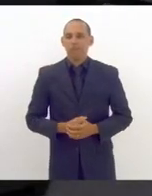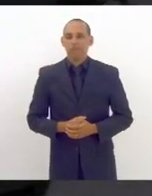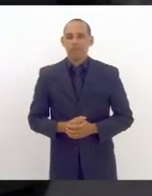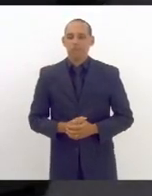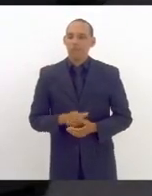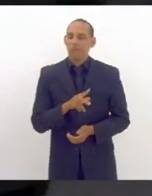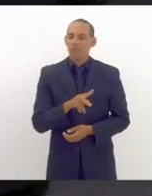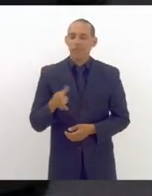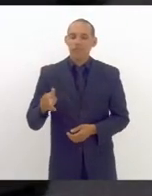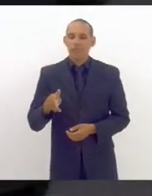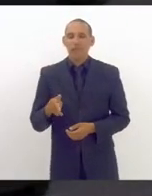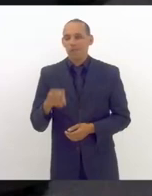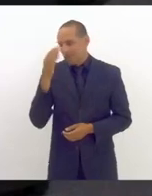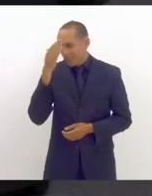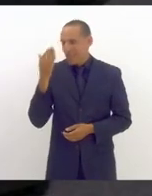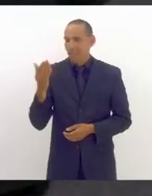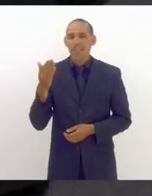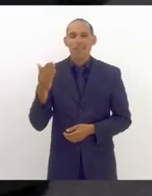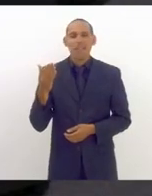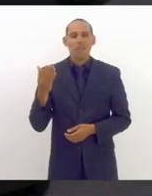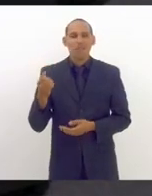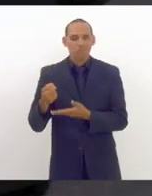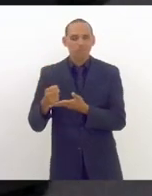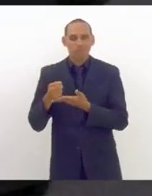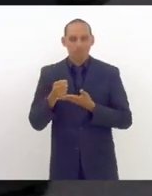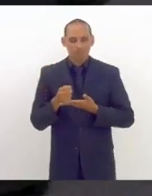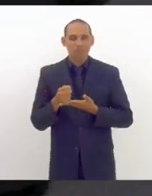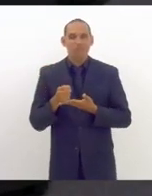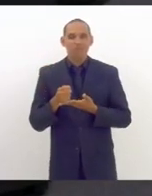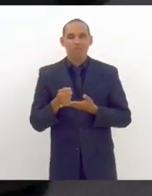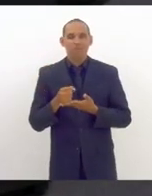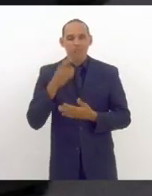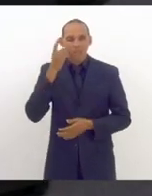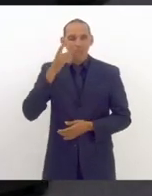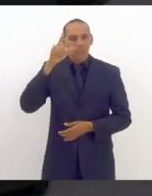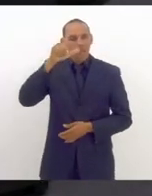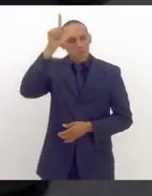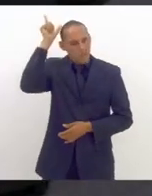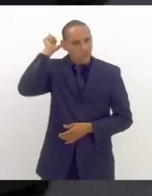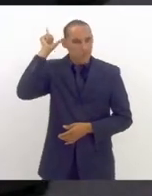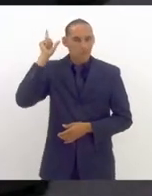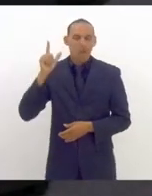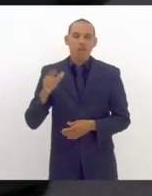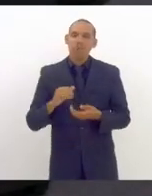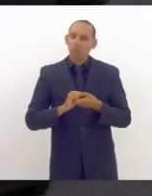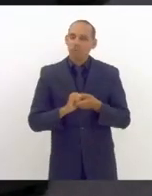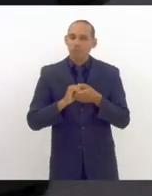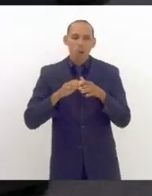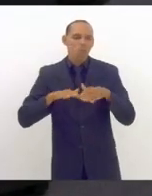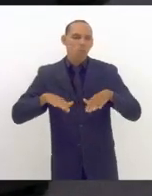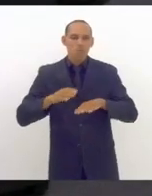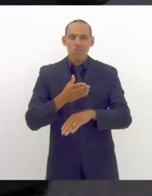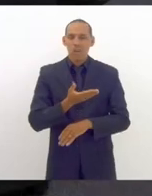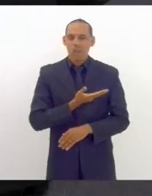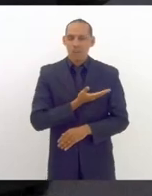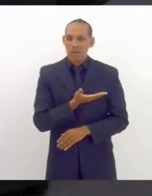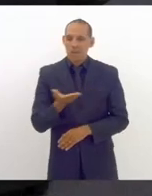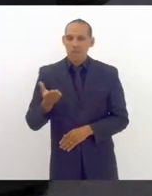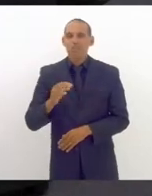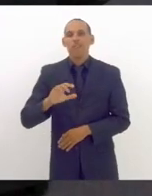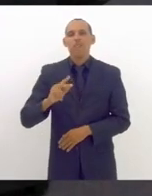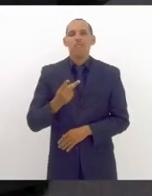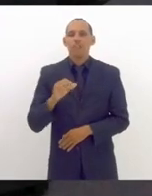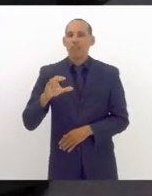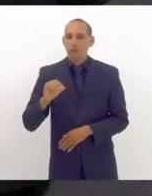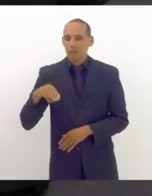Presidente obrigado pela deferência presidente Luiz Paulo Saúda todos os colegas nome do deputado Chico Machado a todos os prefeitos